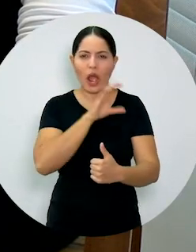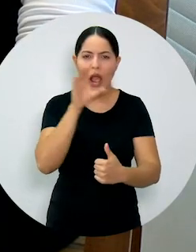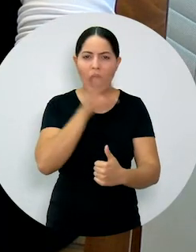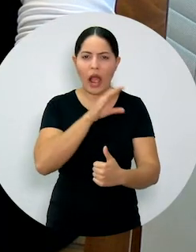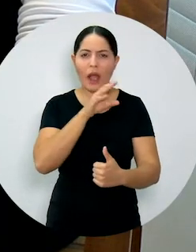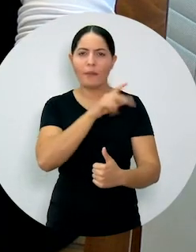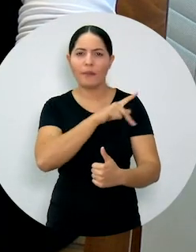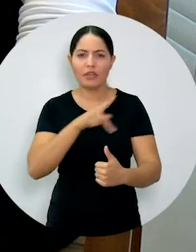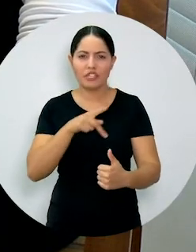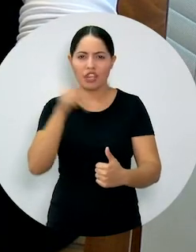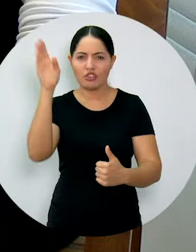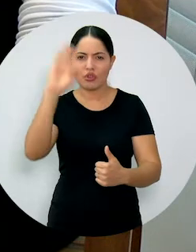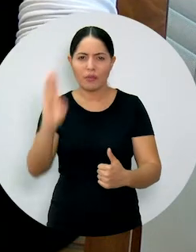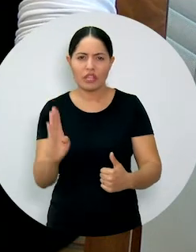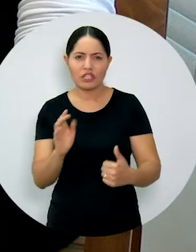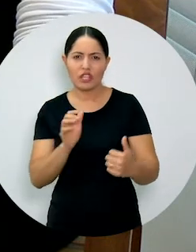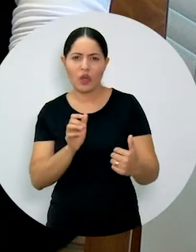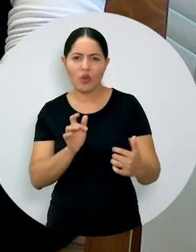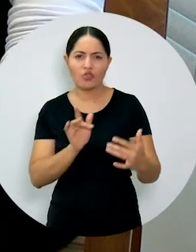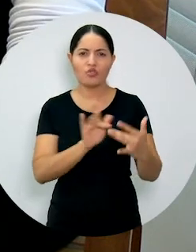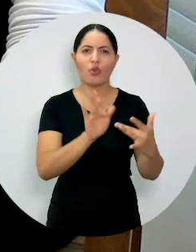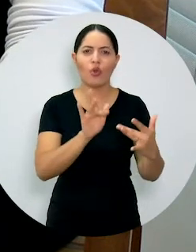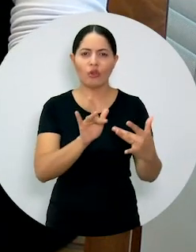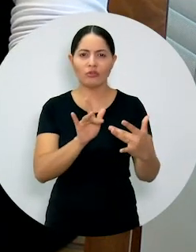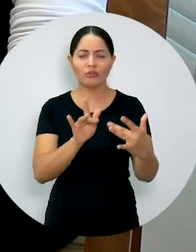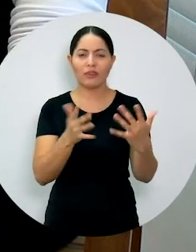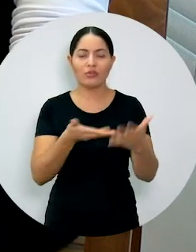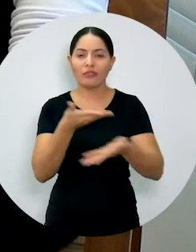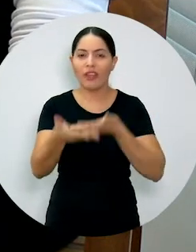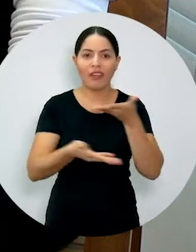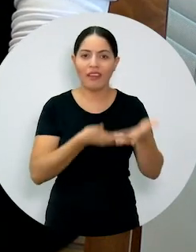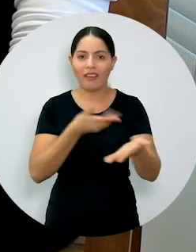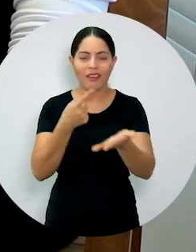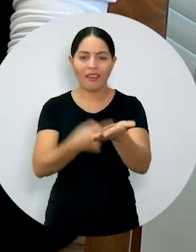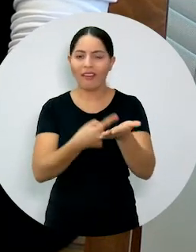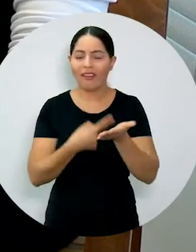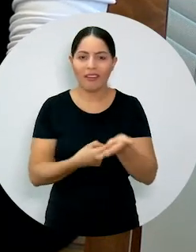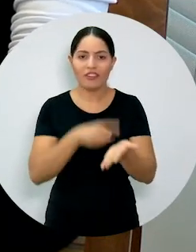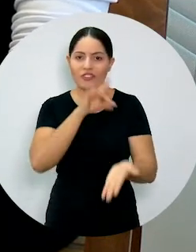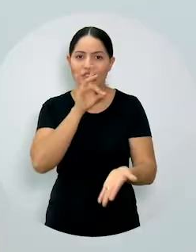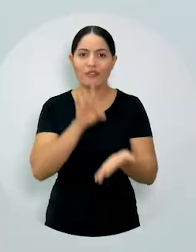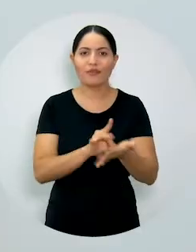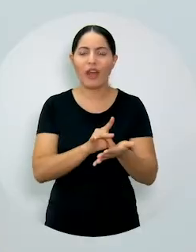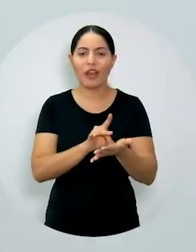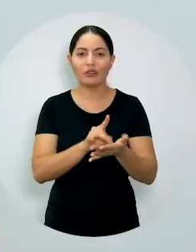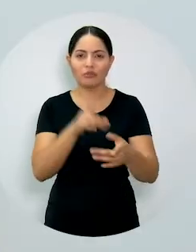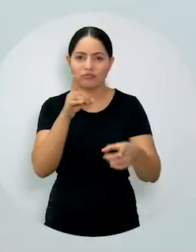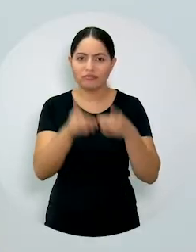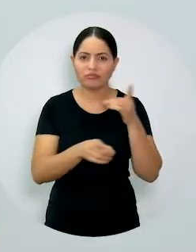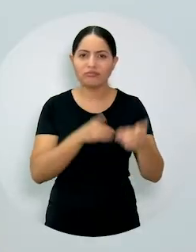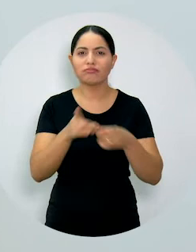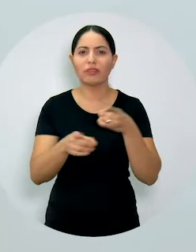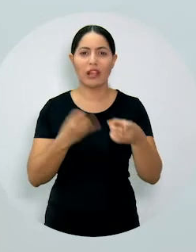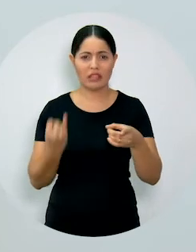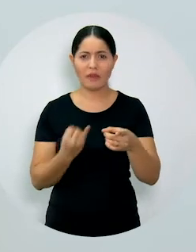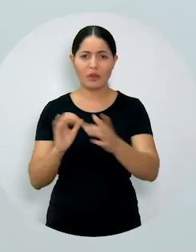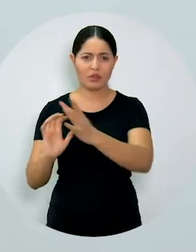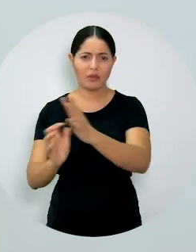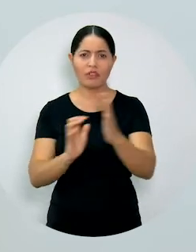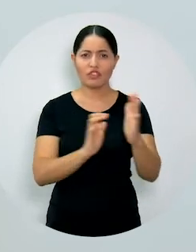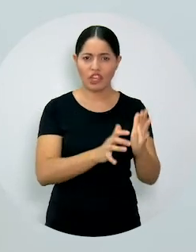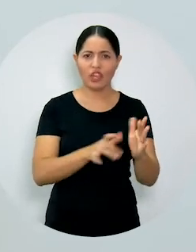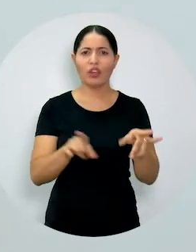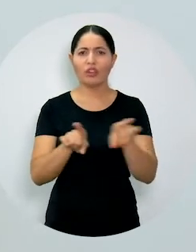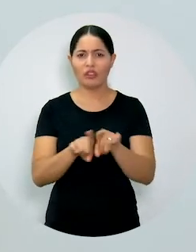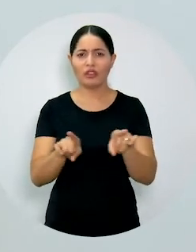presidente da República que é uma ligação direta com a população, sem os órgãos de intermediação, que são os